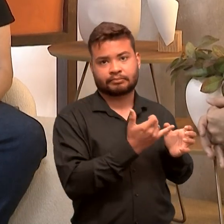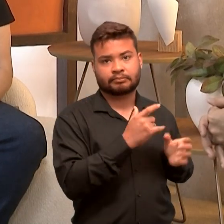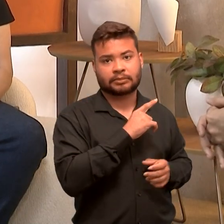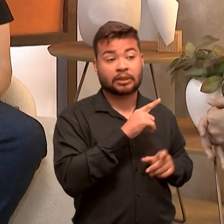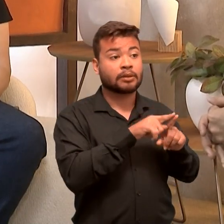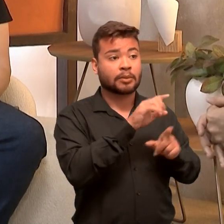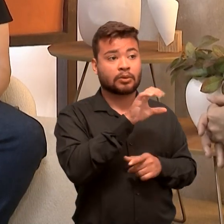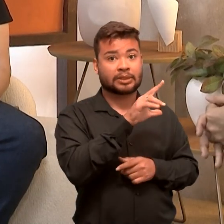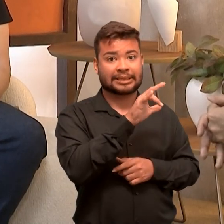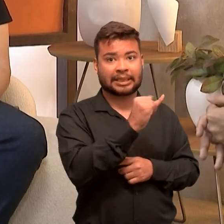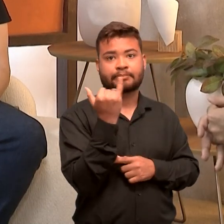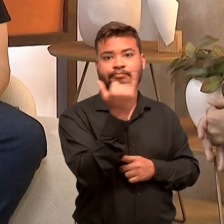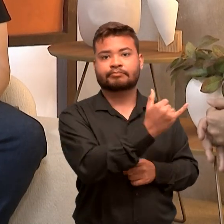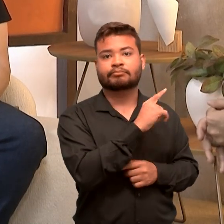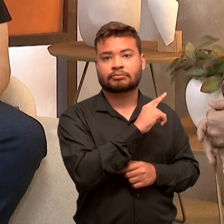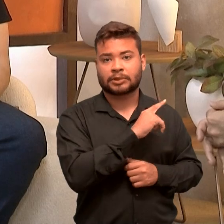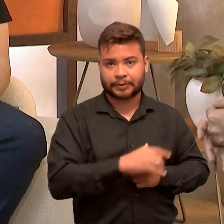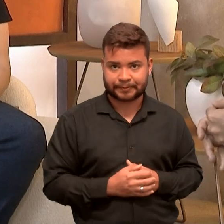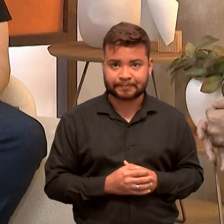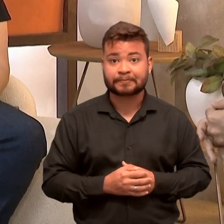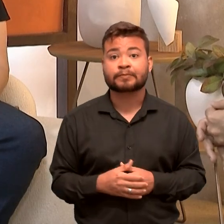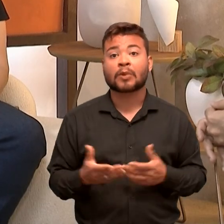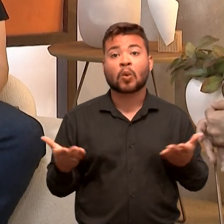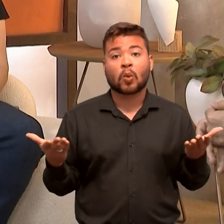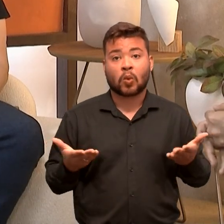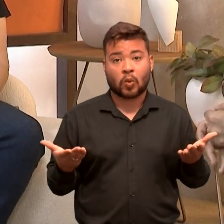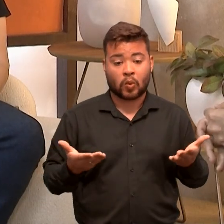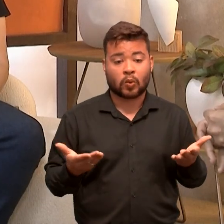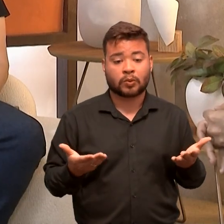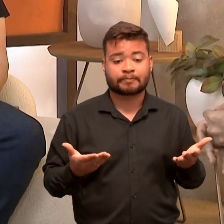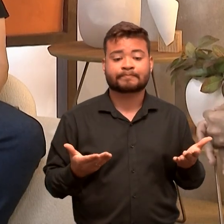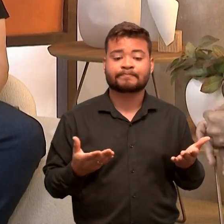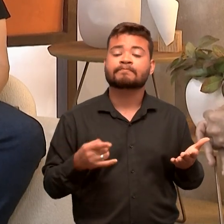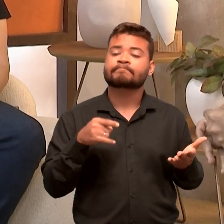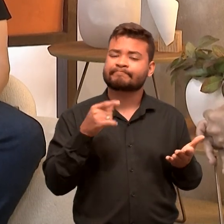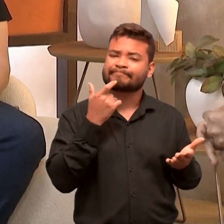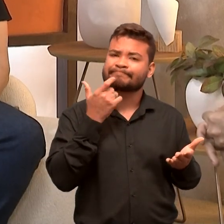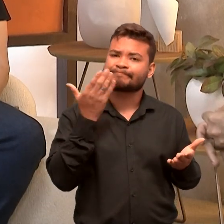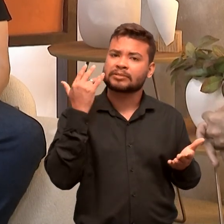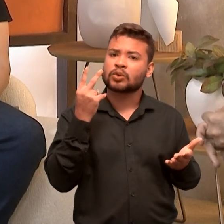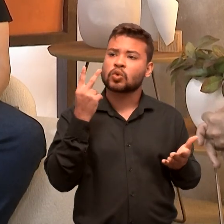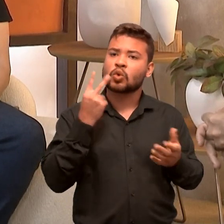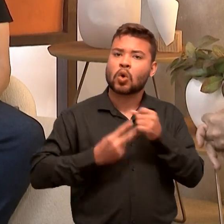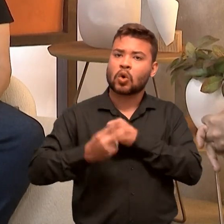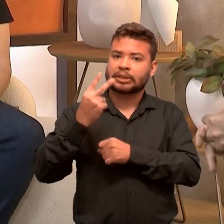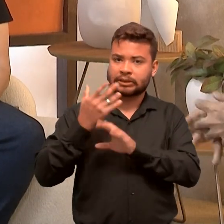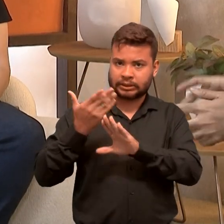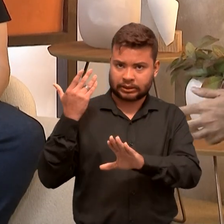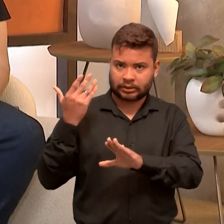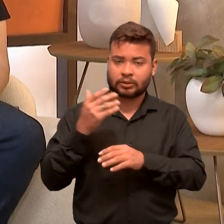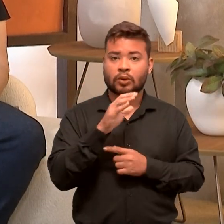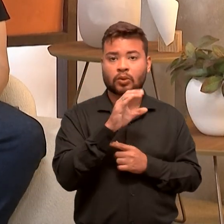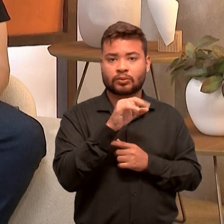tem ciência. Então, hoje, mais recente, há 2 anos atrás, o CONSEA